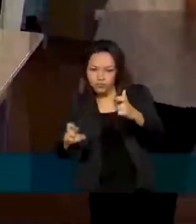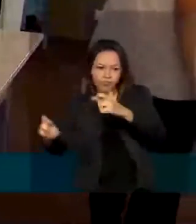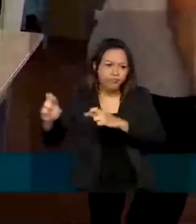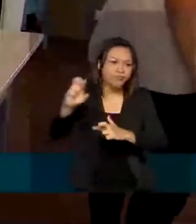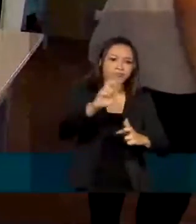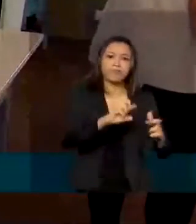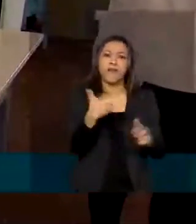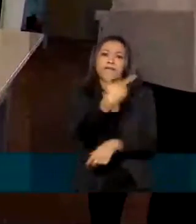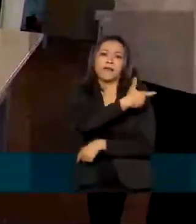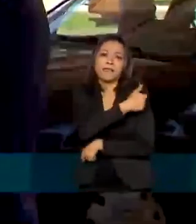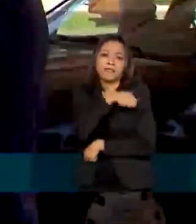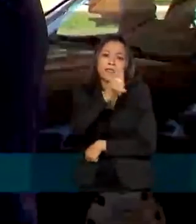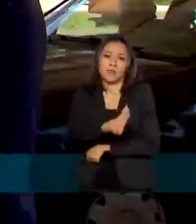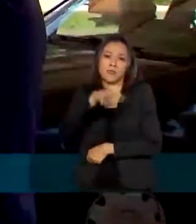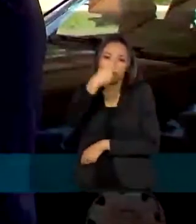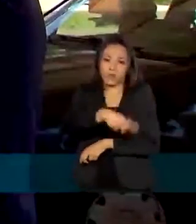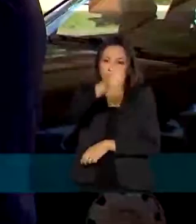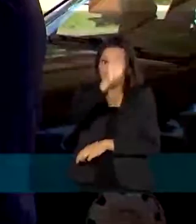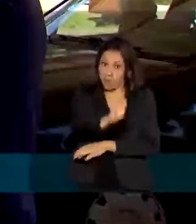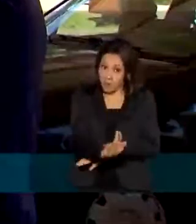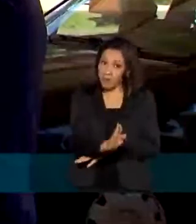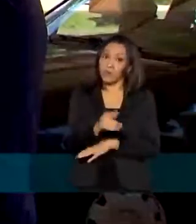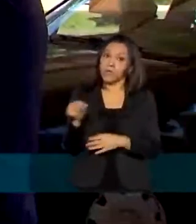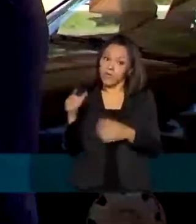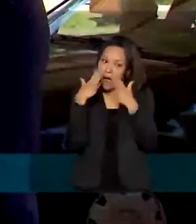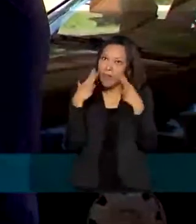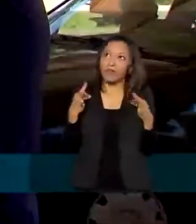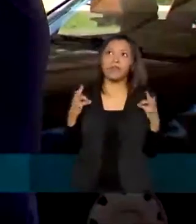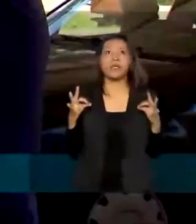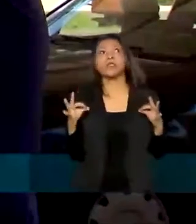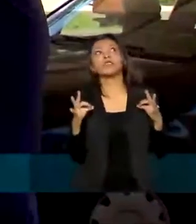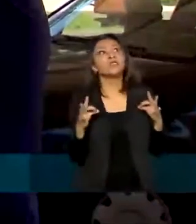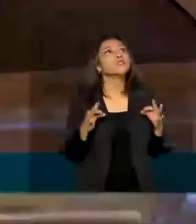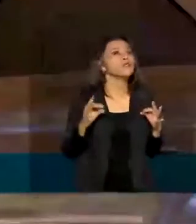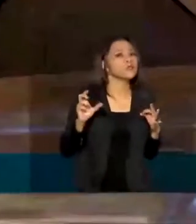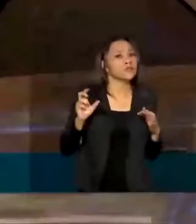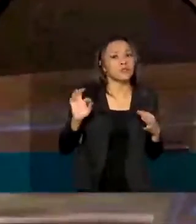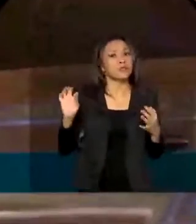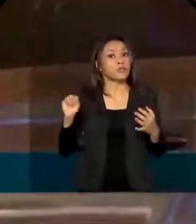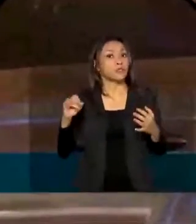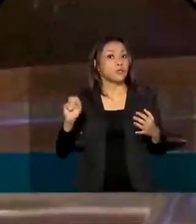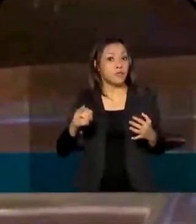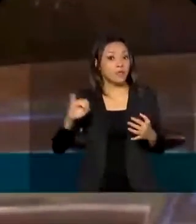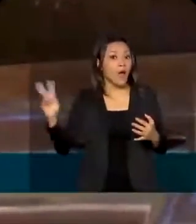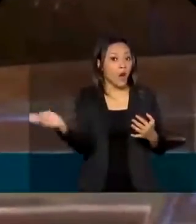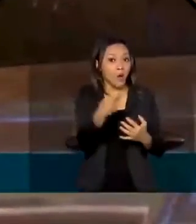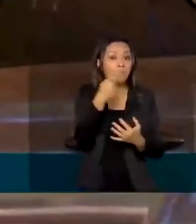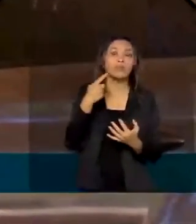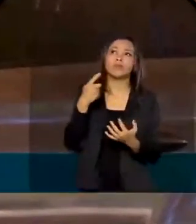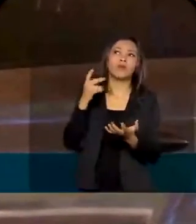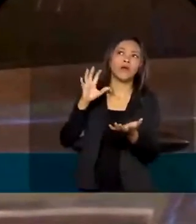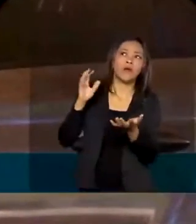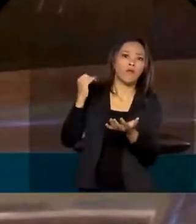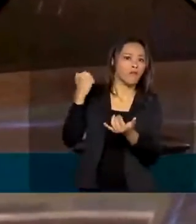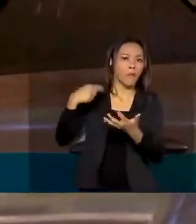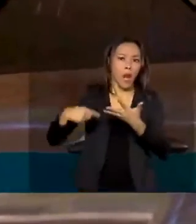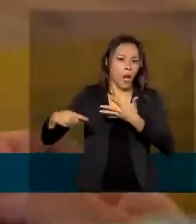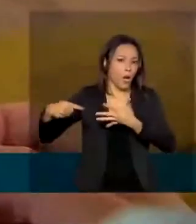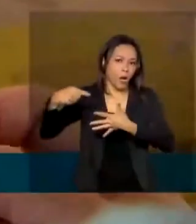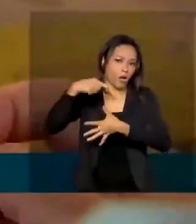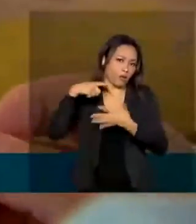contínuo das vacinas aplicadas no país e está atento a todos os casos notificados de eventos